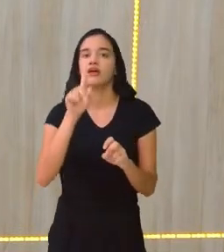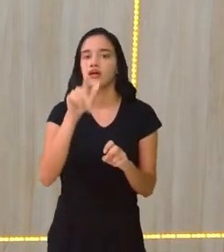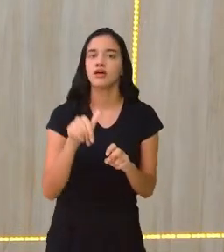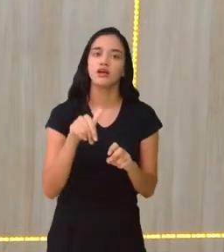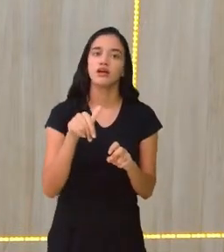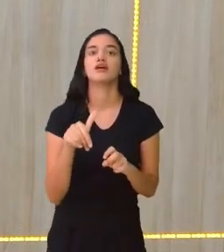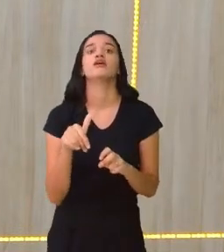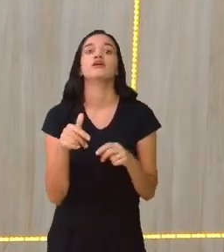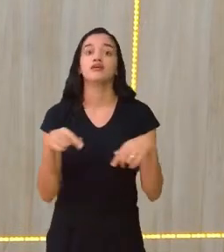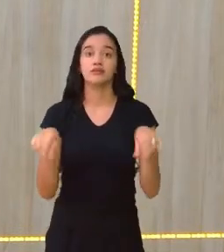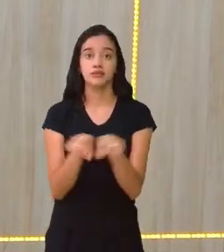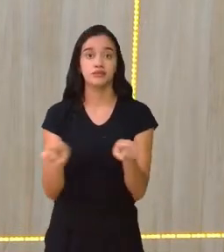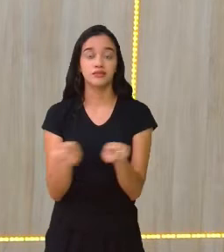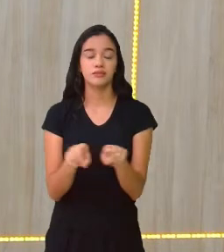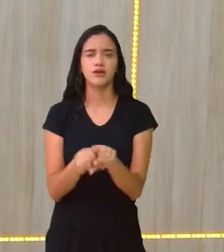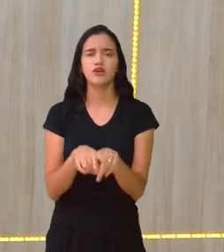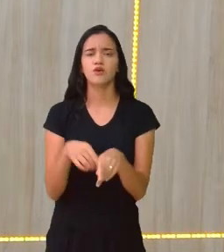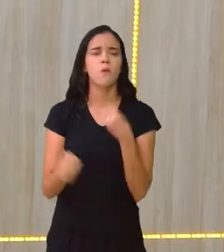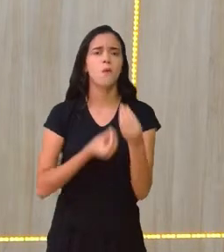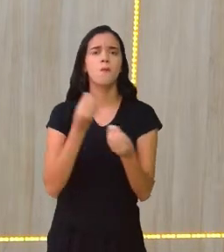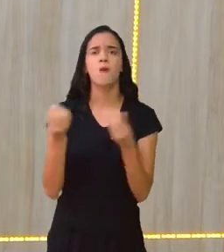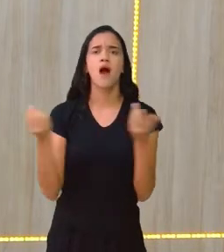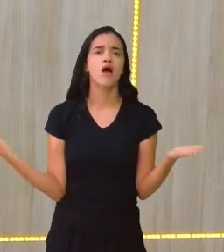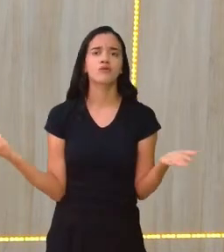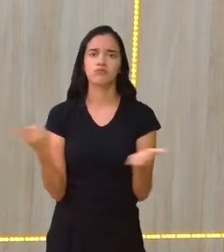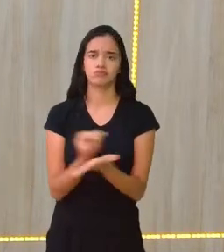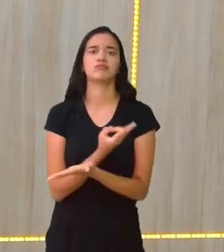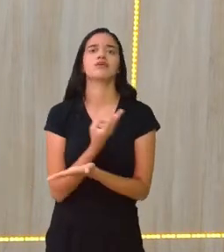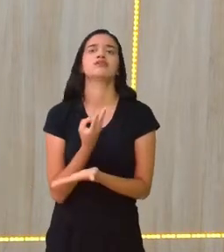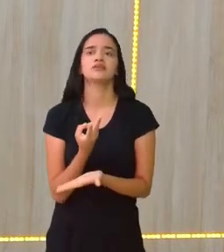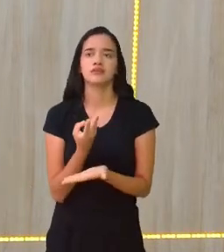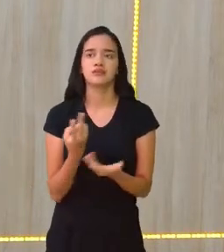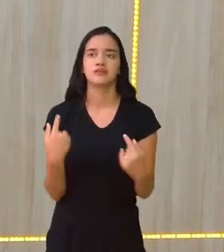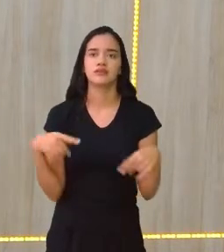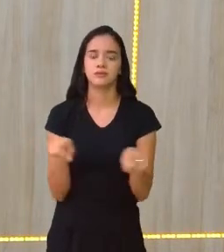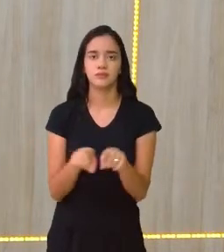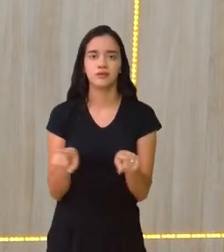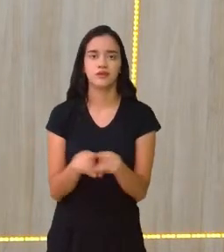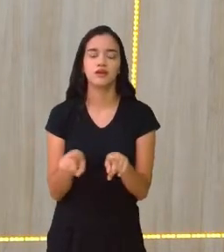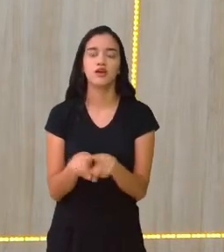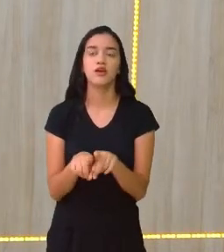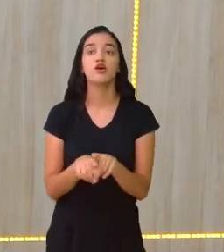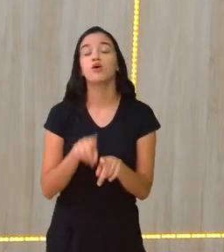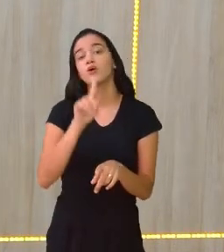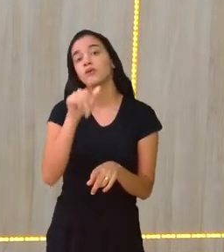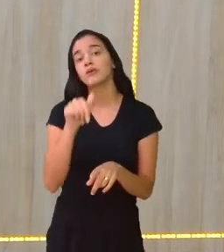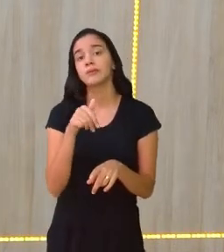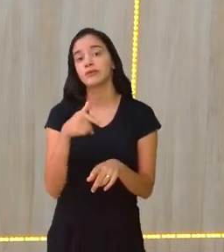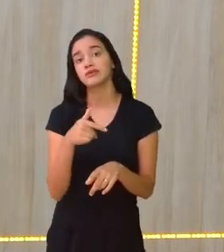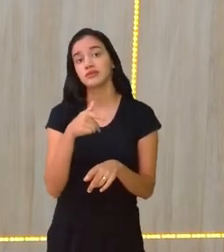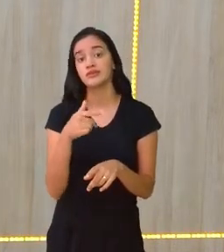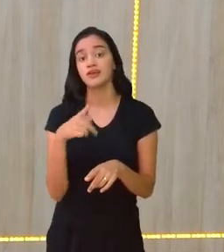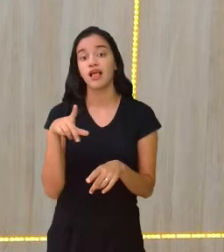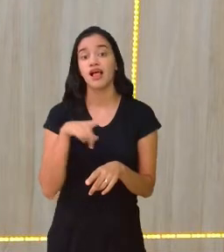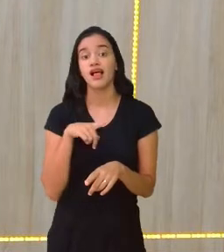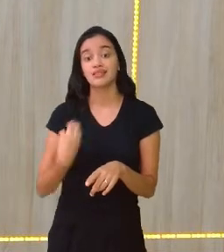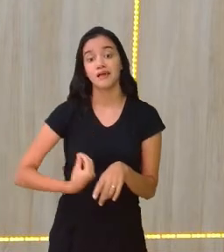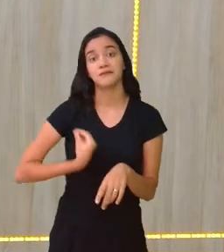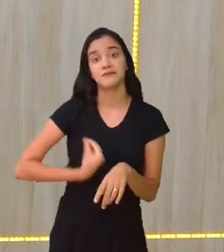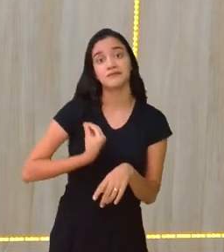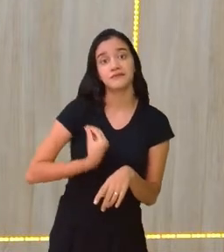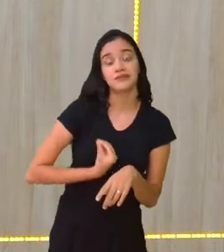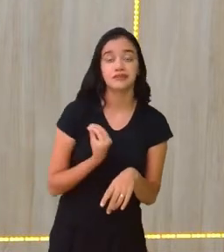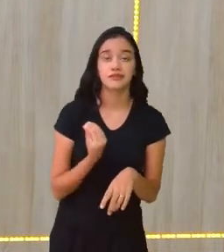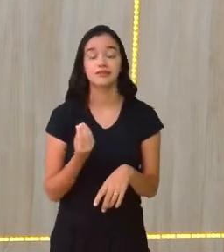do tráfego todo, como é que acontece isso, né? E o que pode implicar, né, na vida, que pode